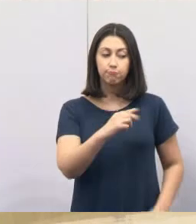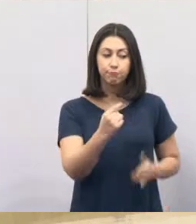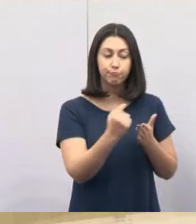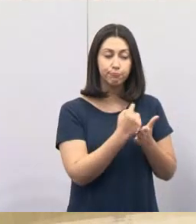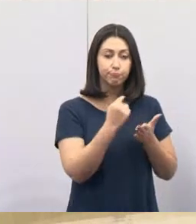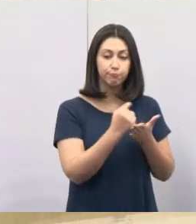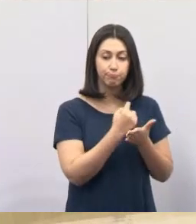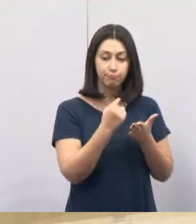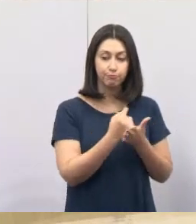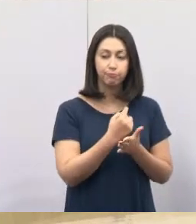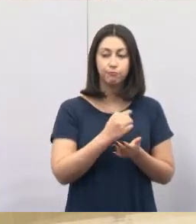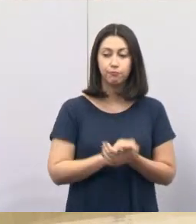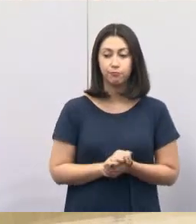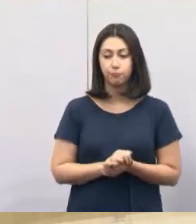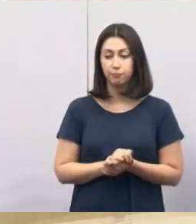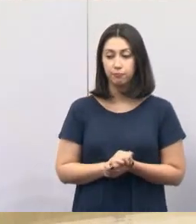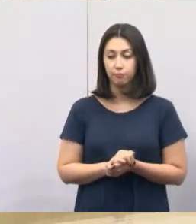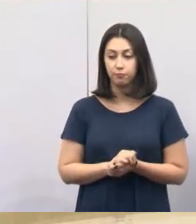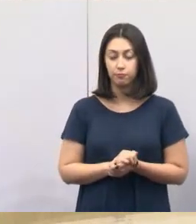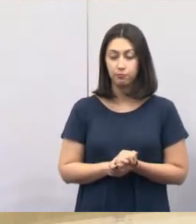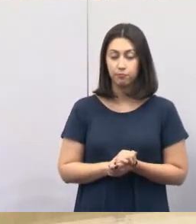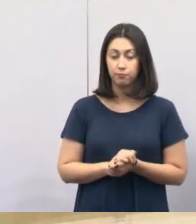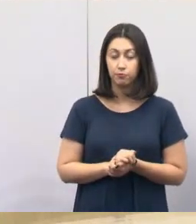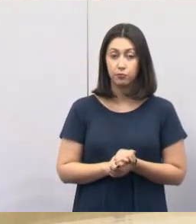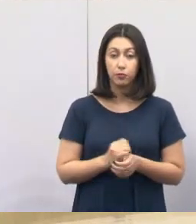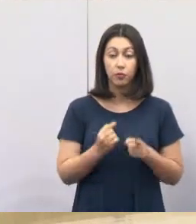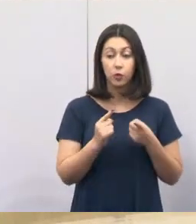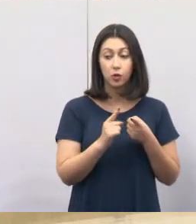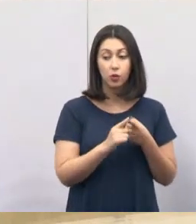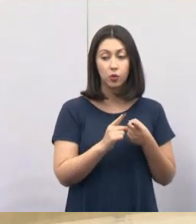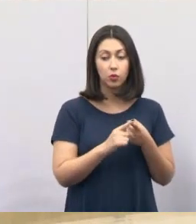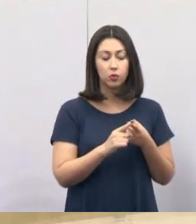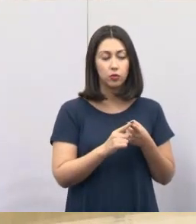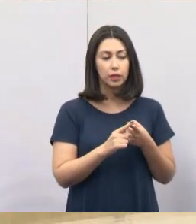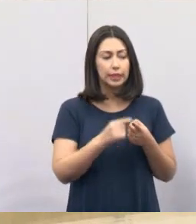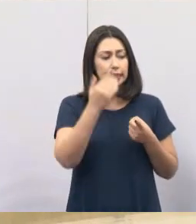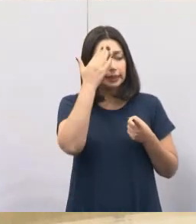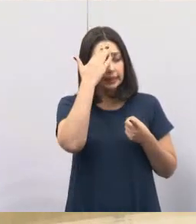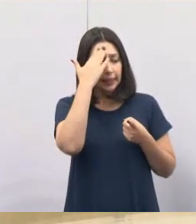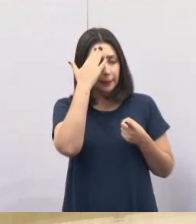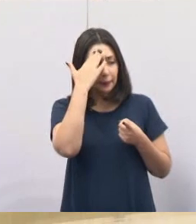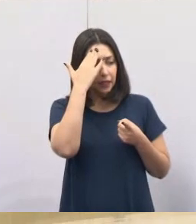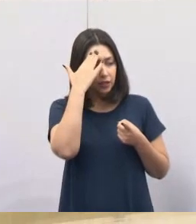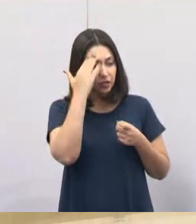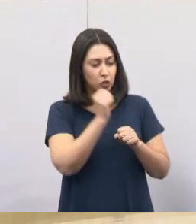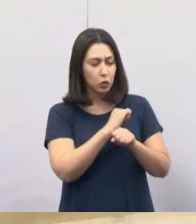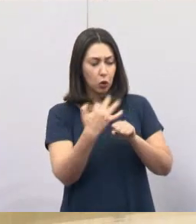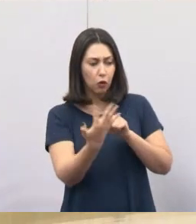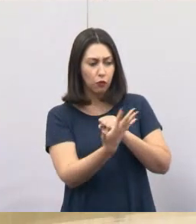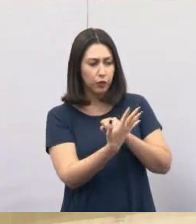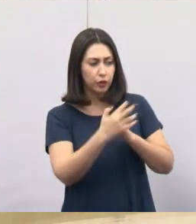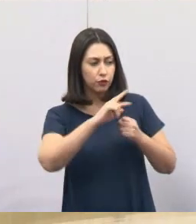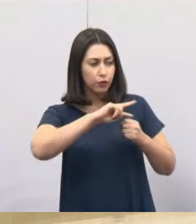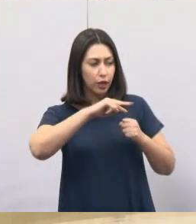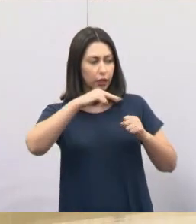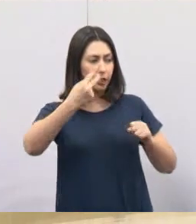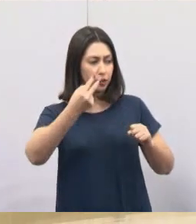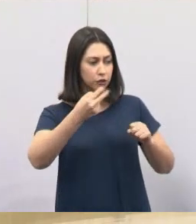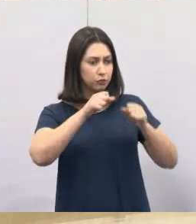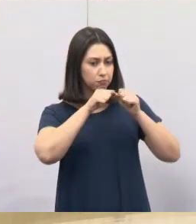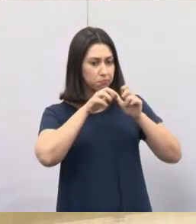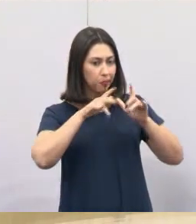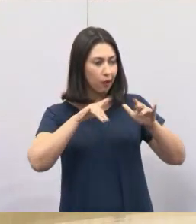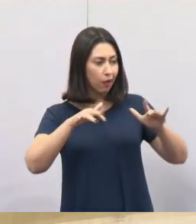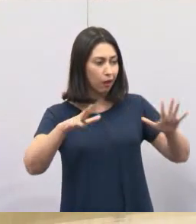questionamentos apresentados. 1. Visto o crescimento da contaminação pela nova variante